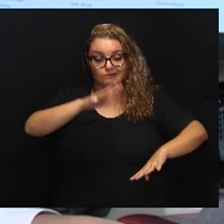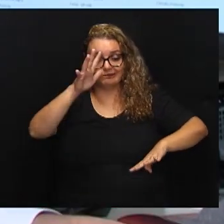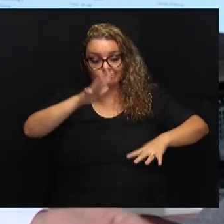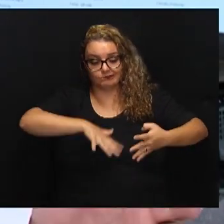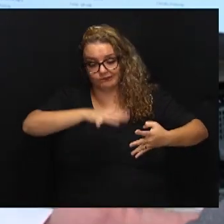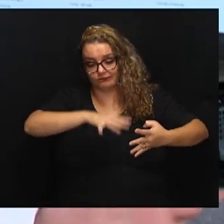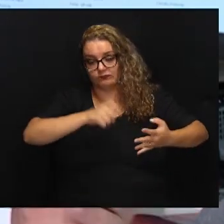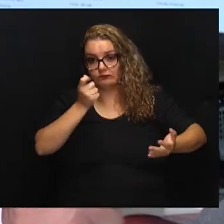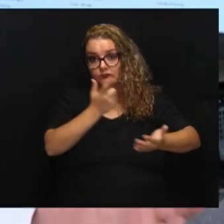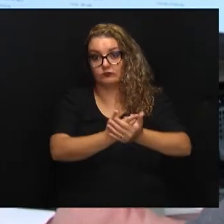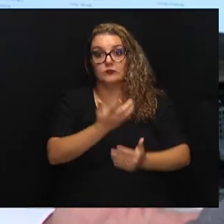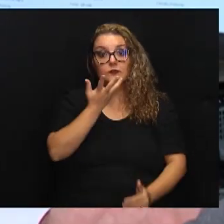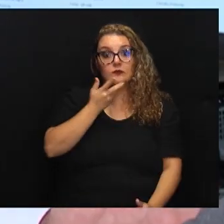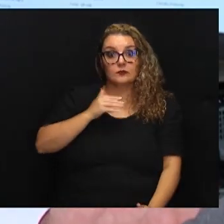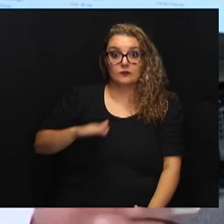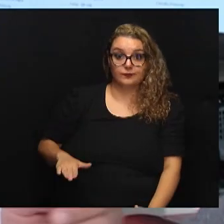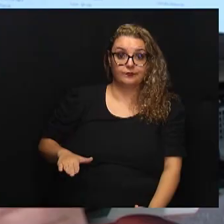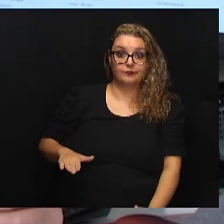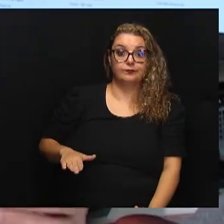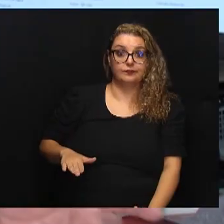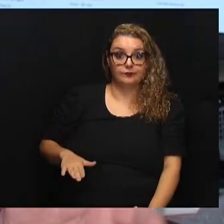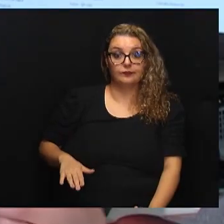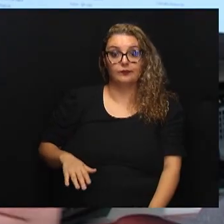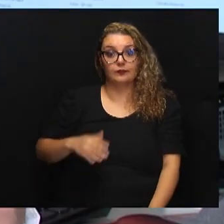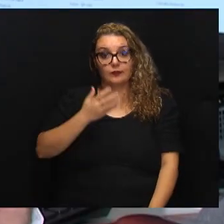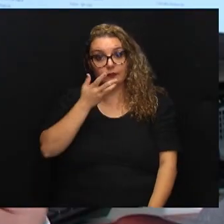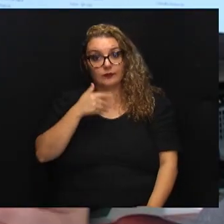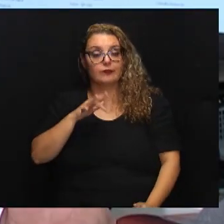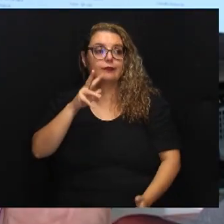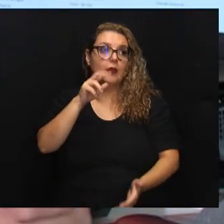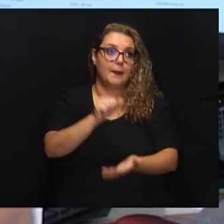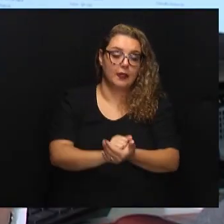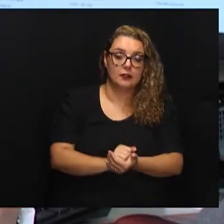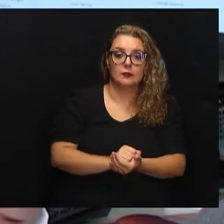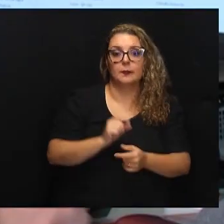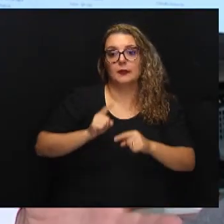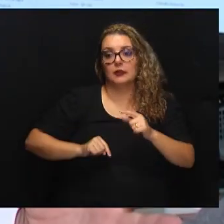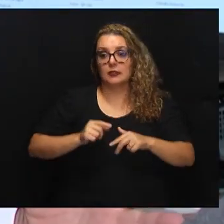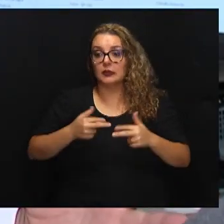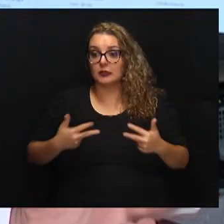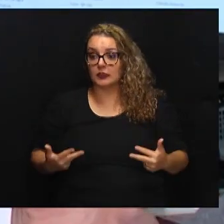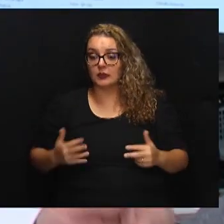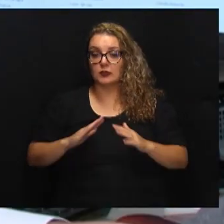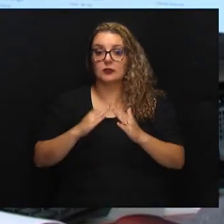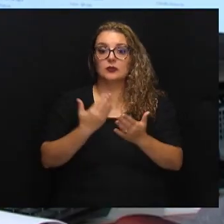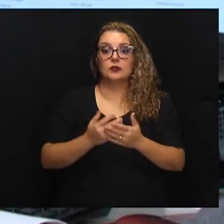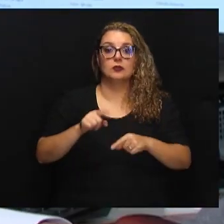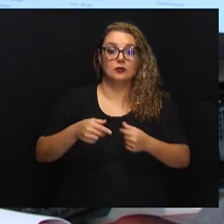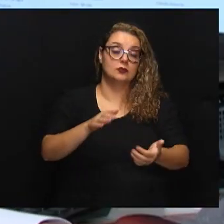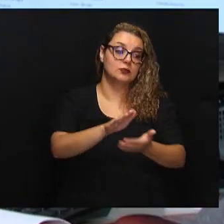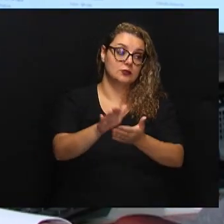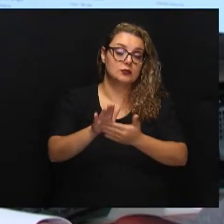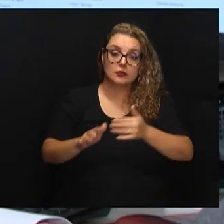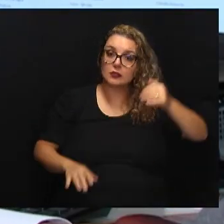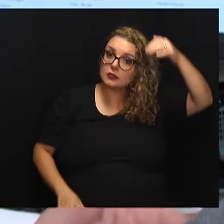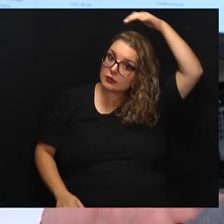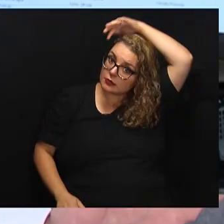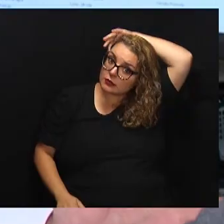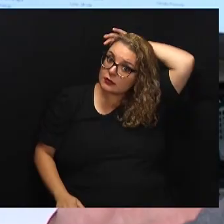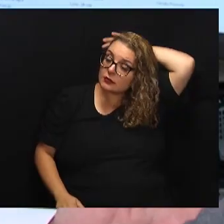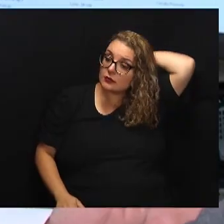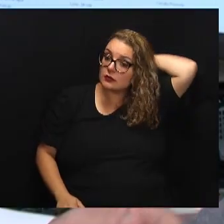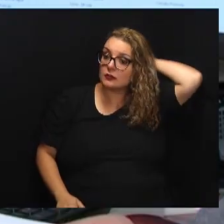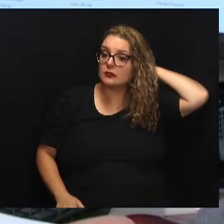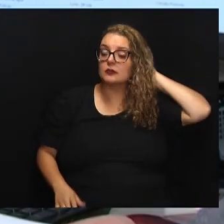tem filhos pequenos, para quem tem criança, matrícula, material escolar e outras despesas. Então, a